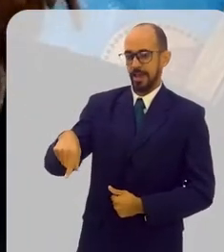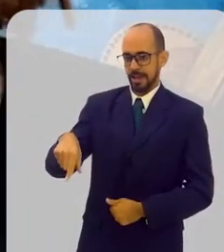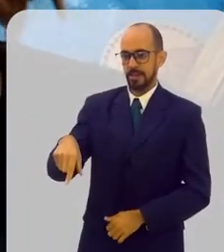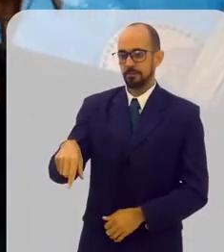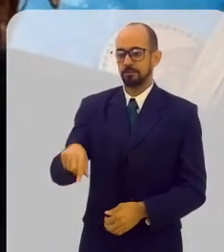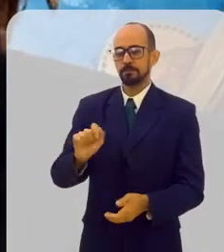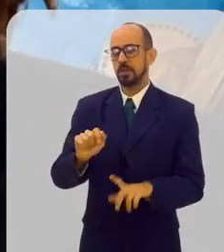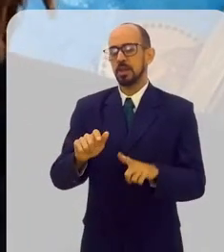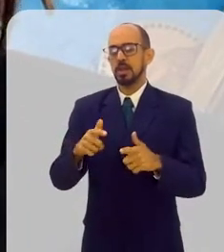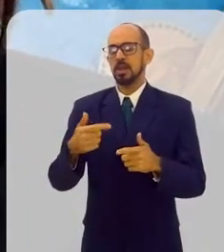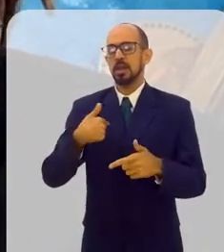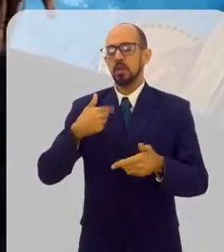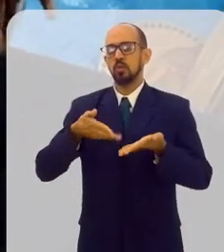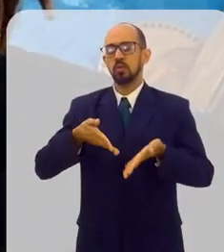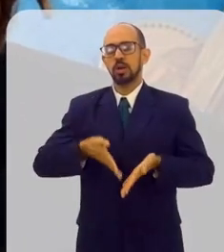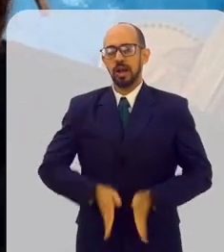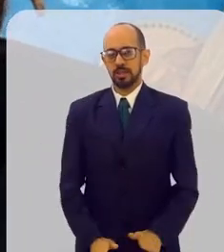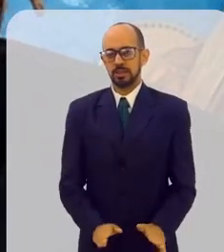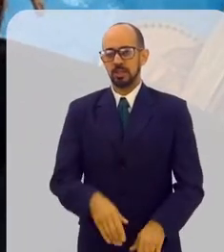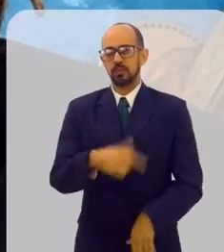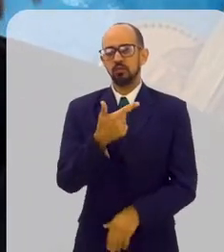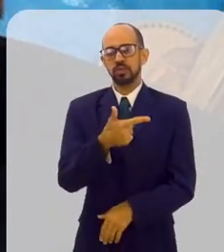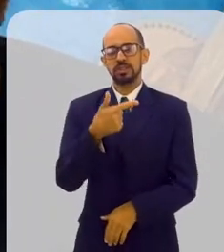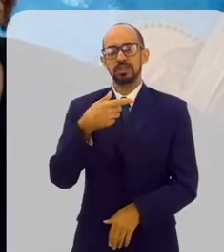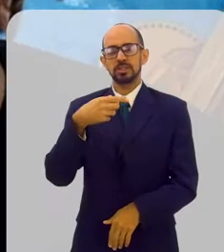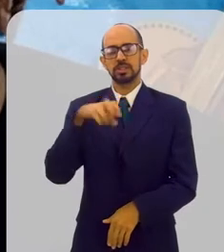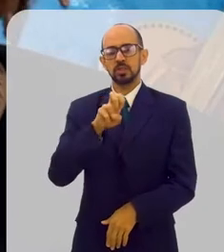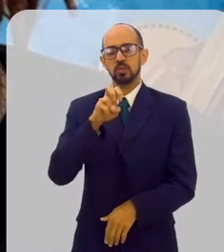Exatamente. Ah, eu nasci em